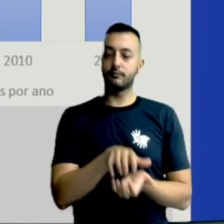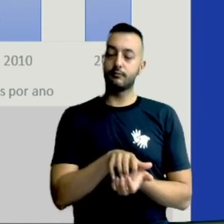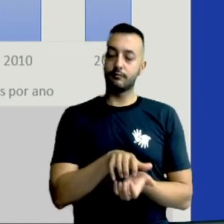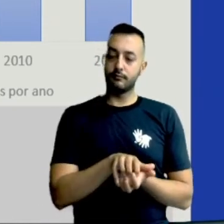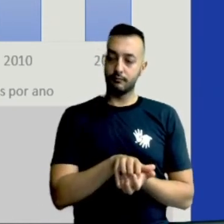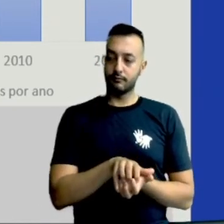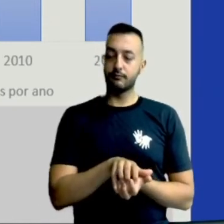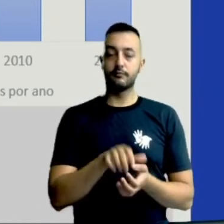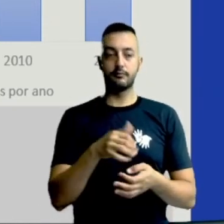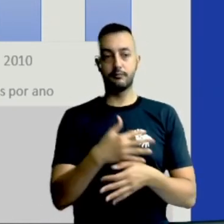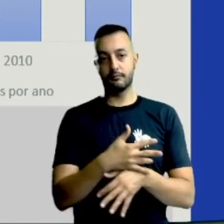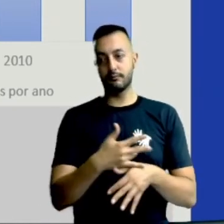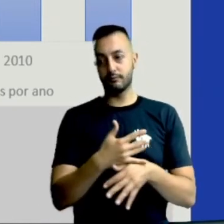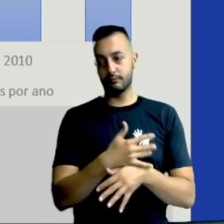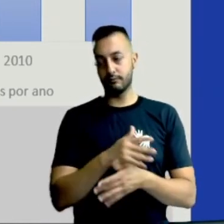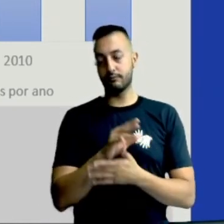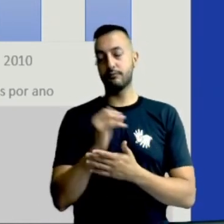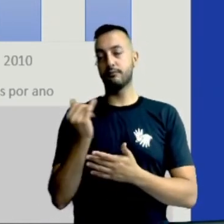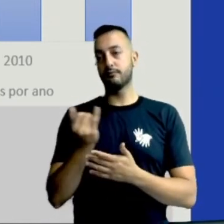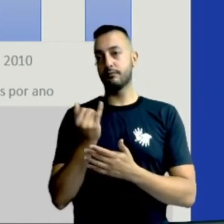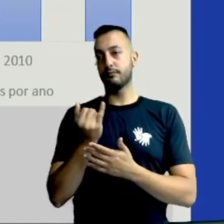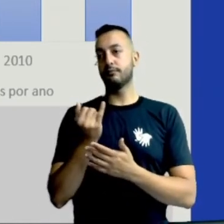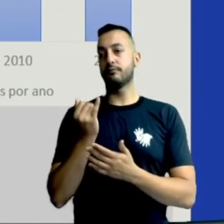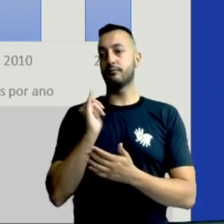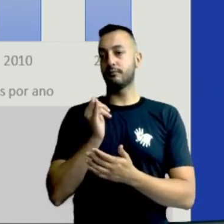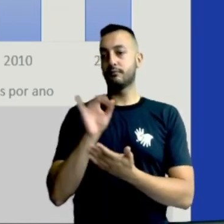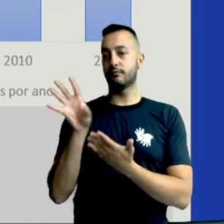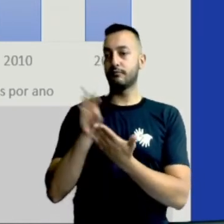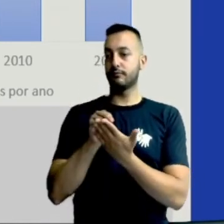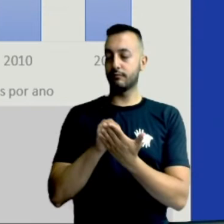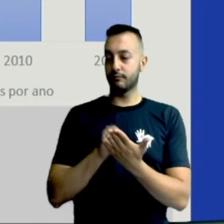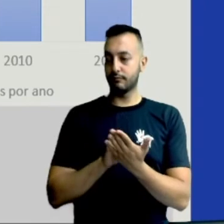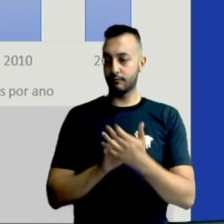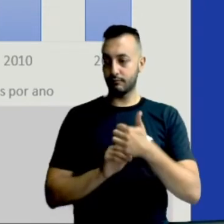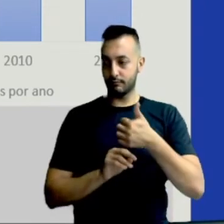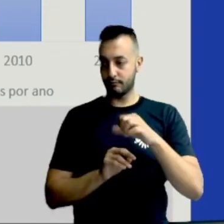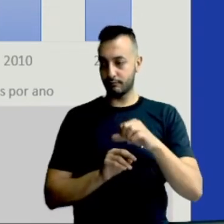PE. Esta foi a cidade que ele colheu as informações. Em